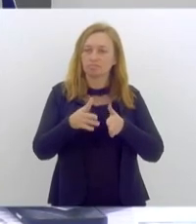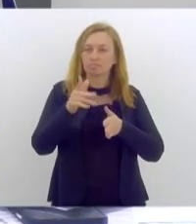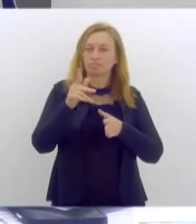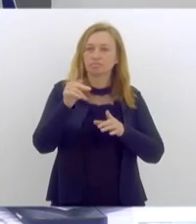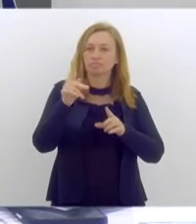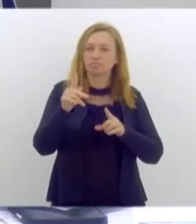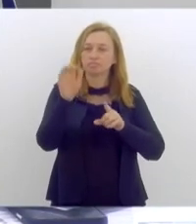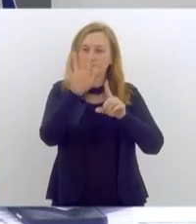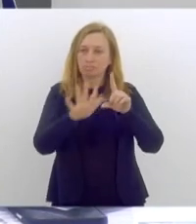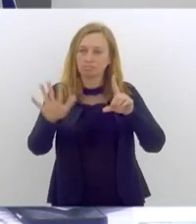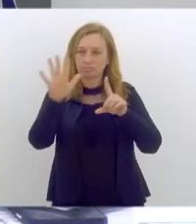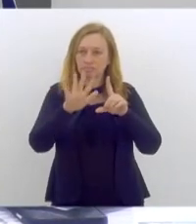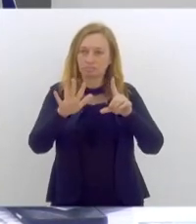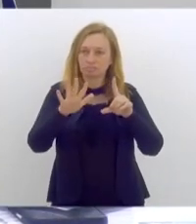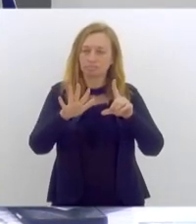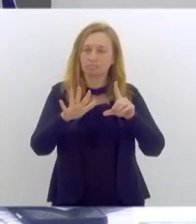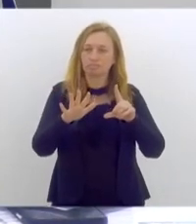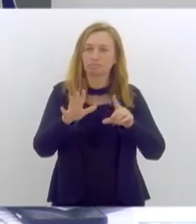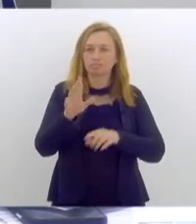Portal da lingerie